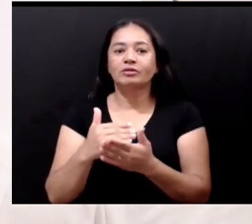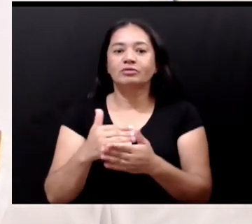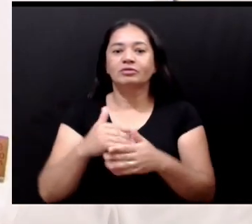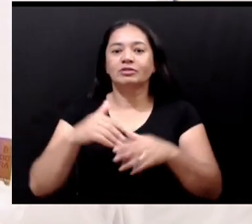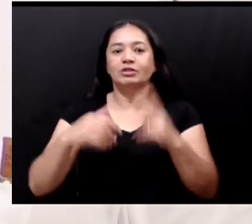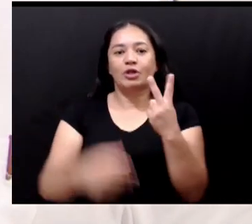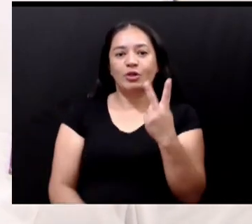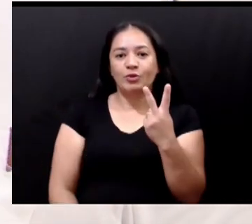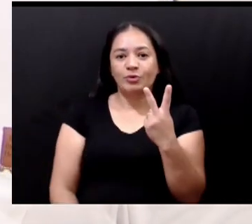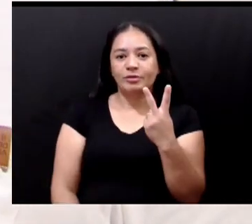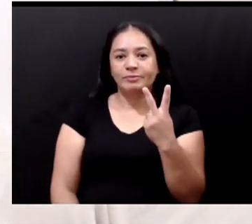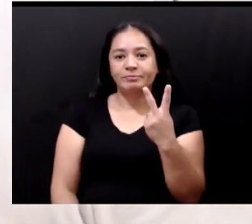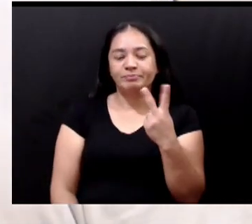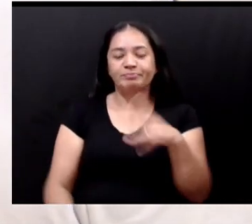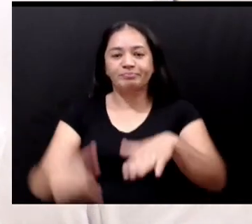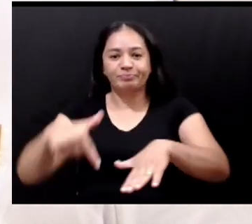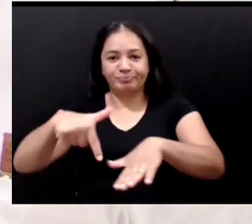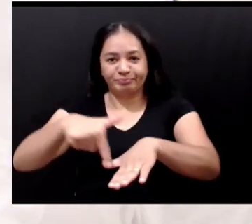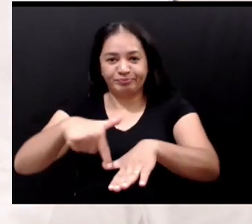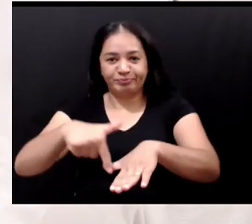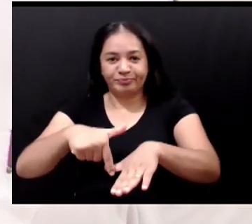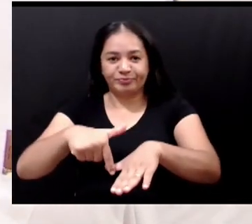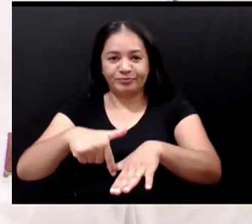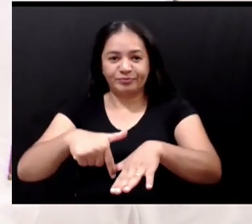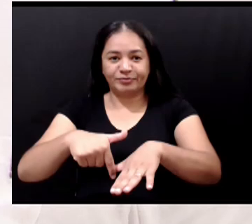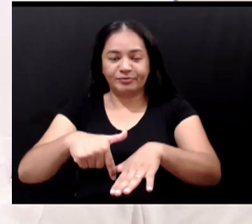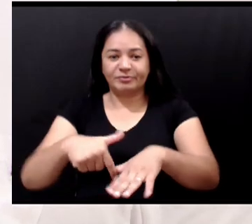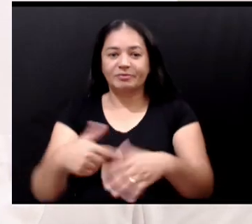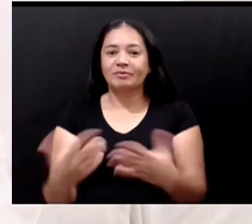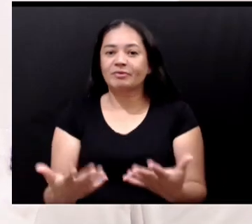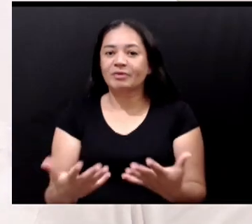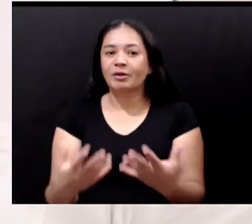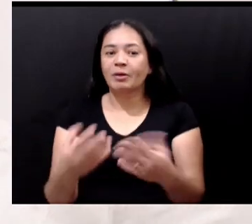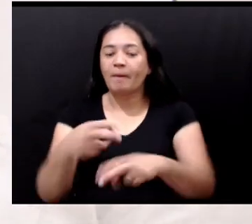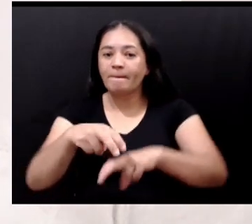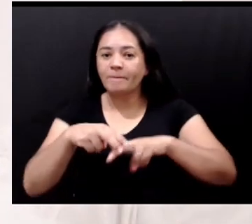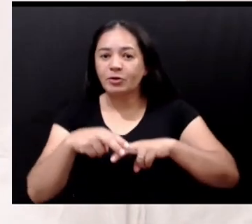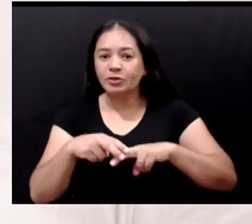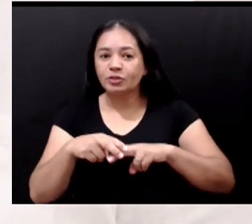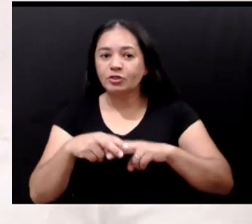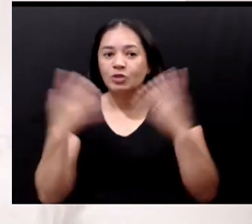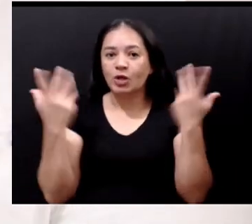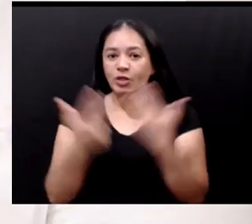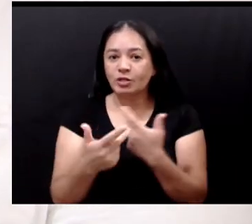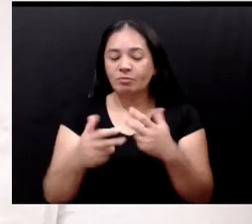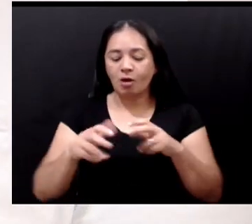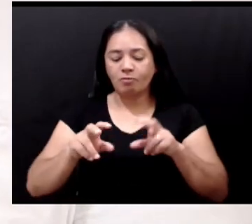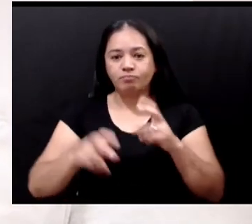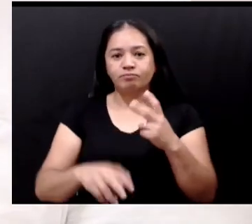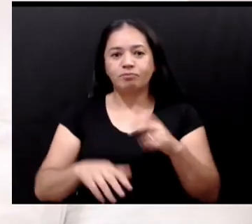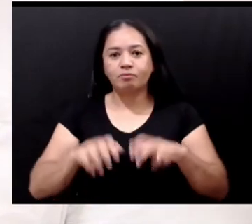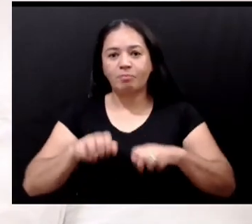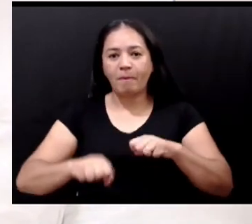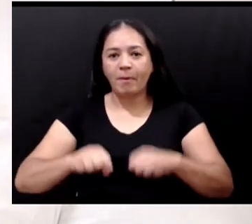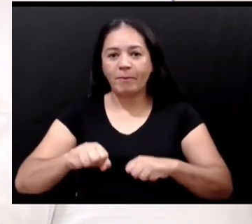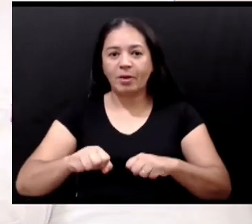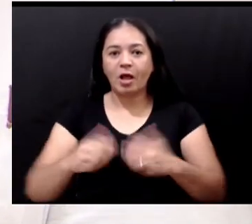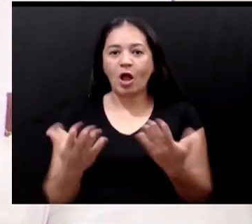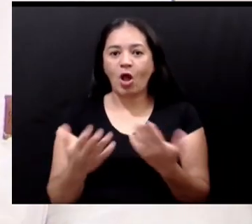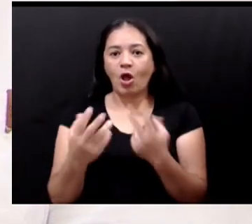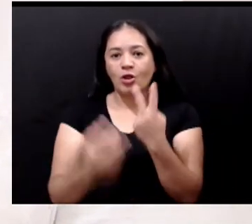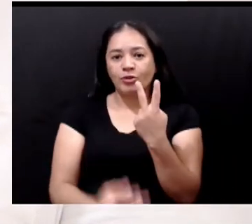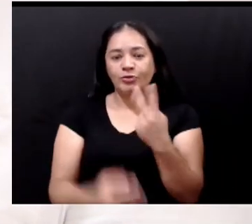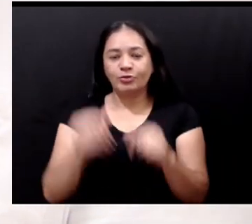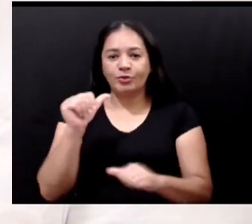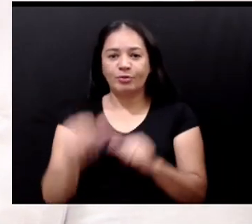pés. Então todo o peso que era distribuído em quatro passou a ser distribuído em 12. Então